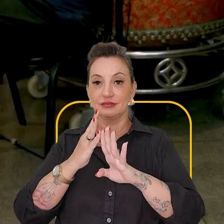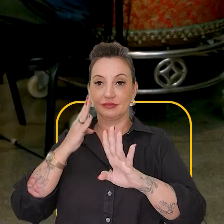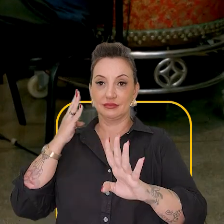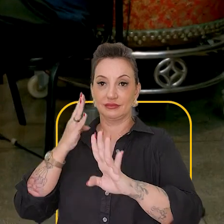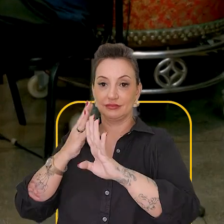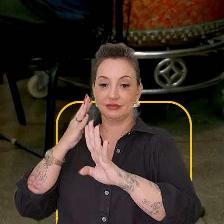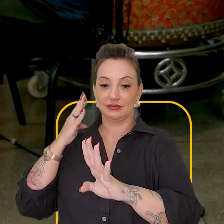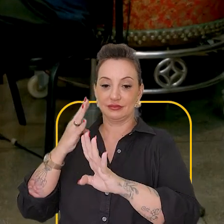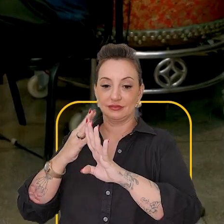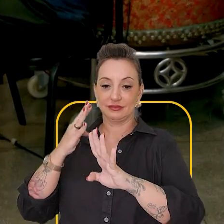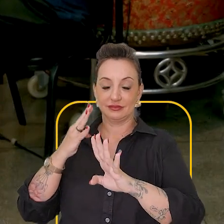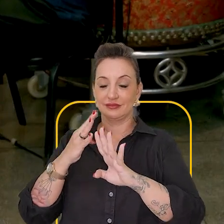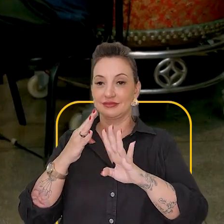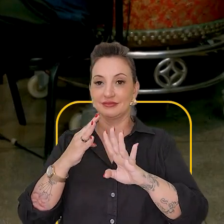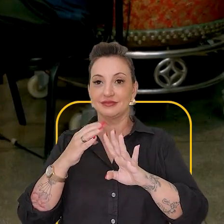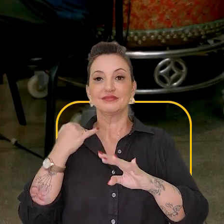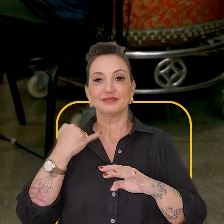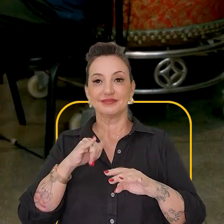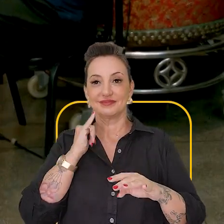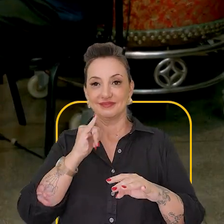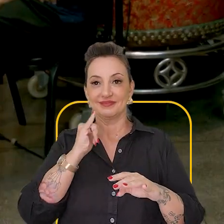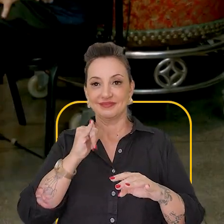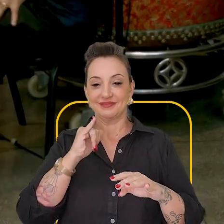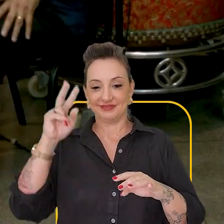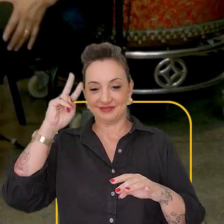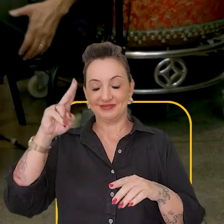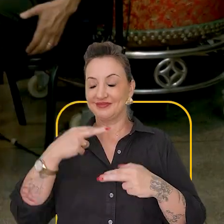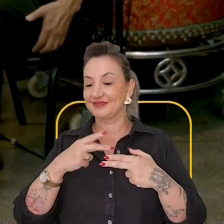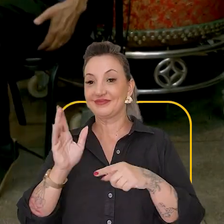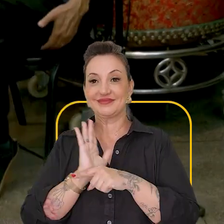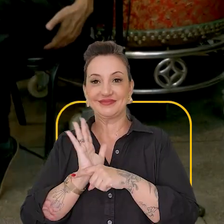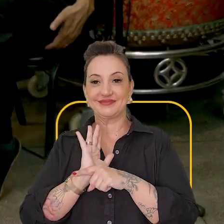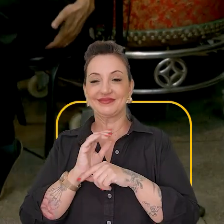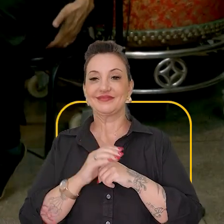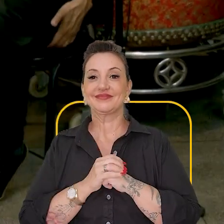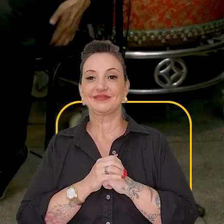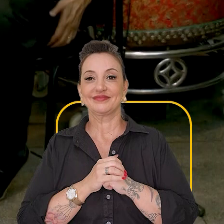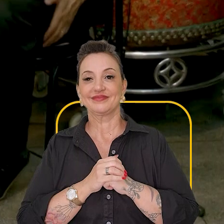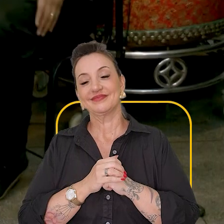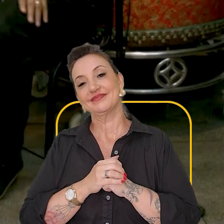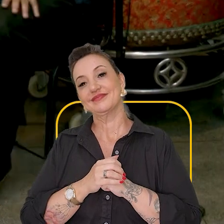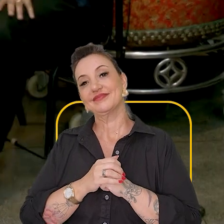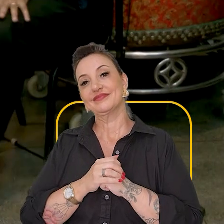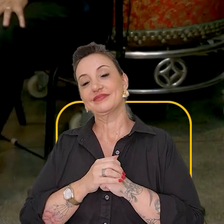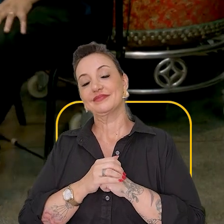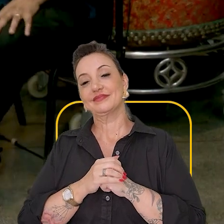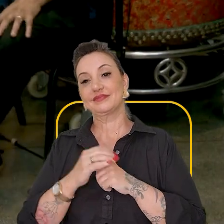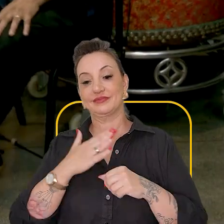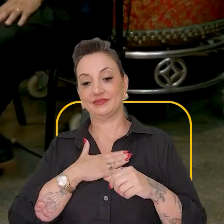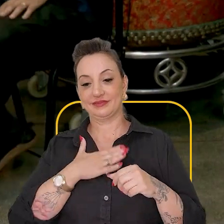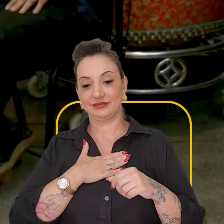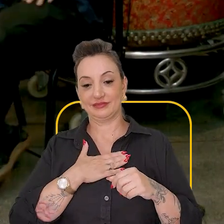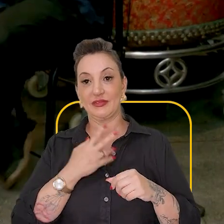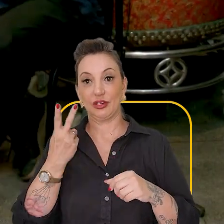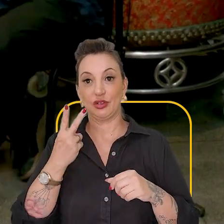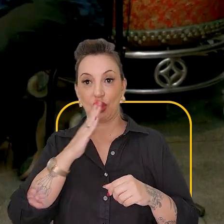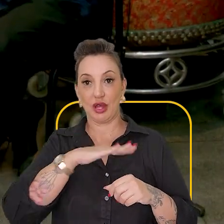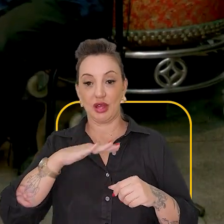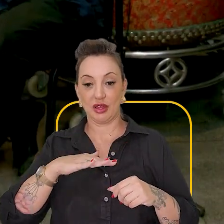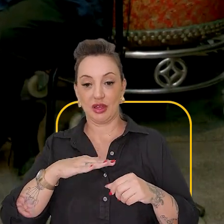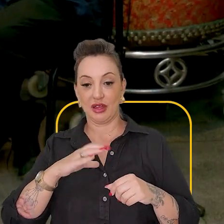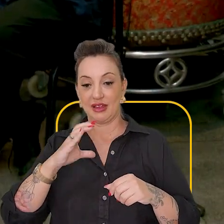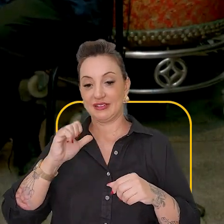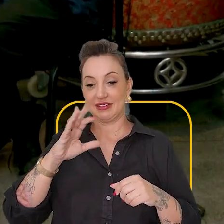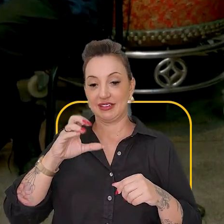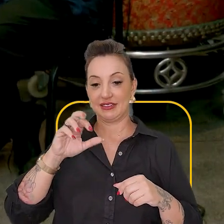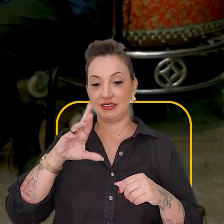Nossa eu tenho que contar isso porque é coisa de filme foram formando os lutadores estava eu com dois alunos o